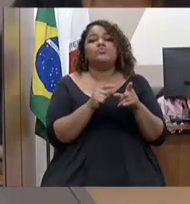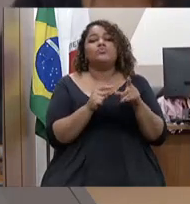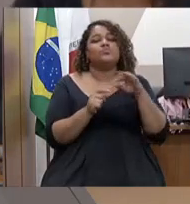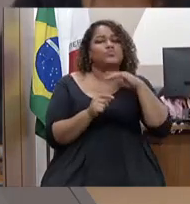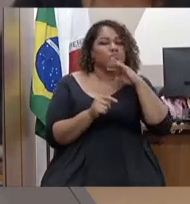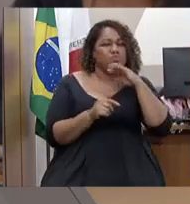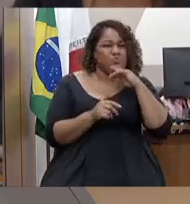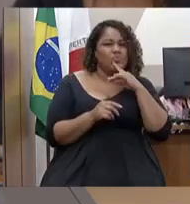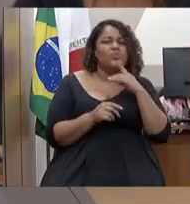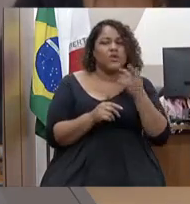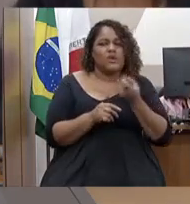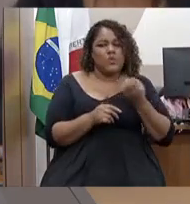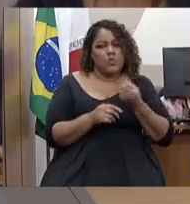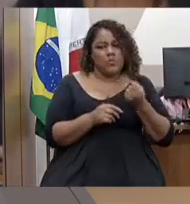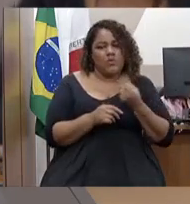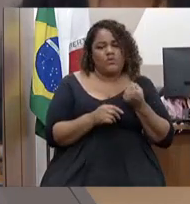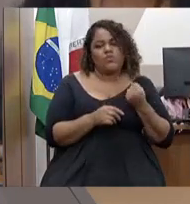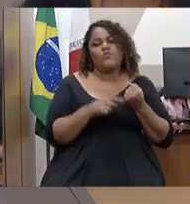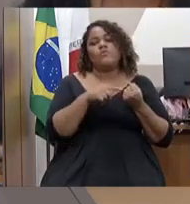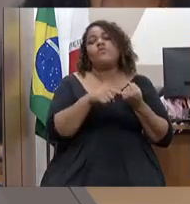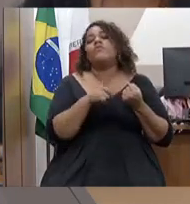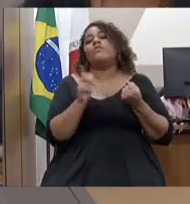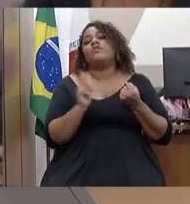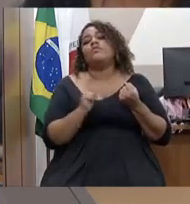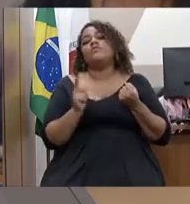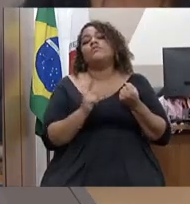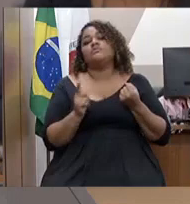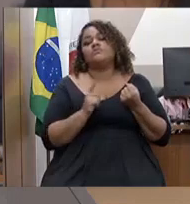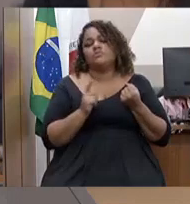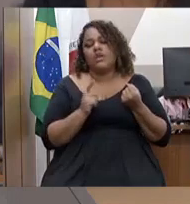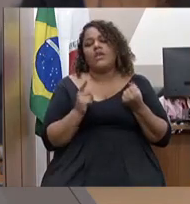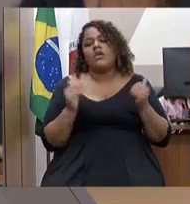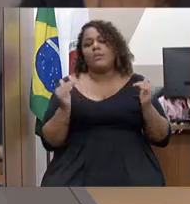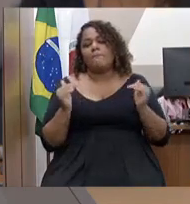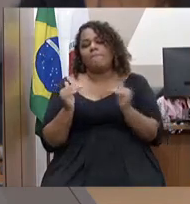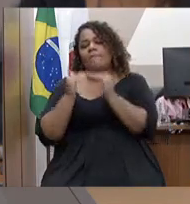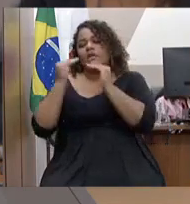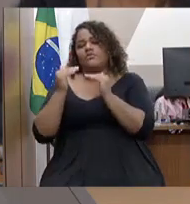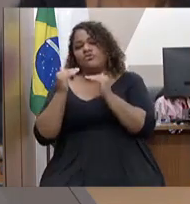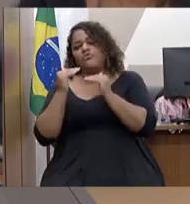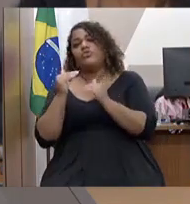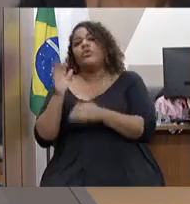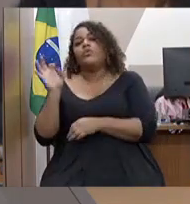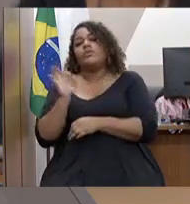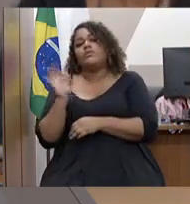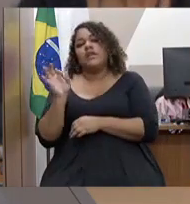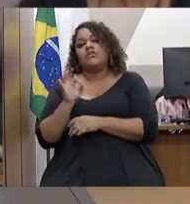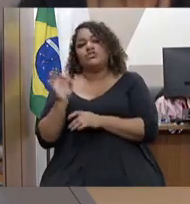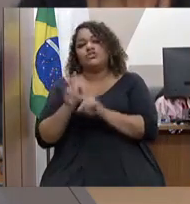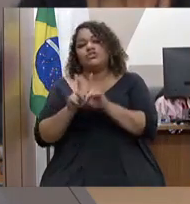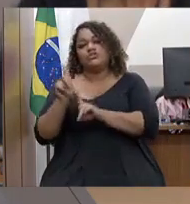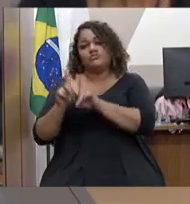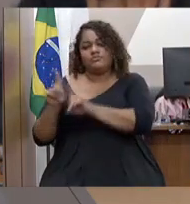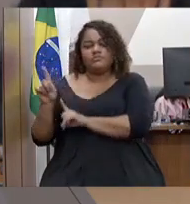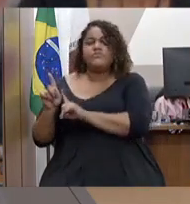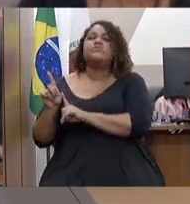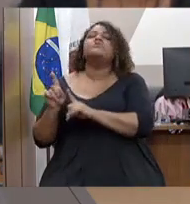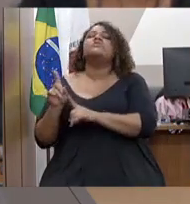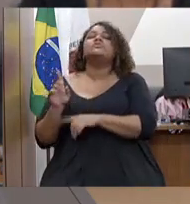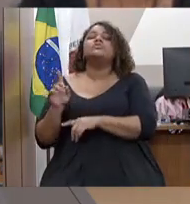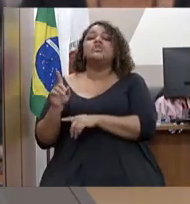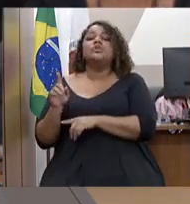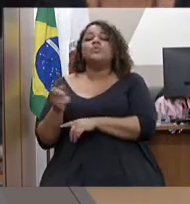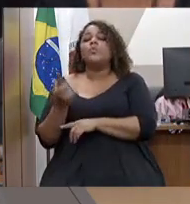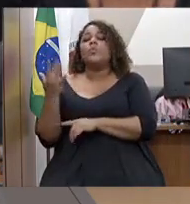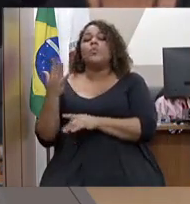trânsito no Brasil com a estatística de acidente do trabalho também e sempre com aquela questão de que como trabalho